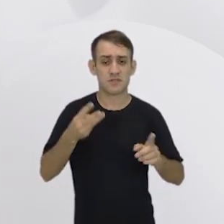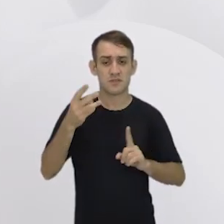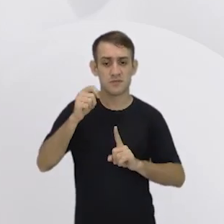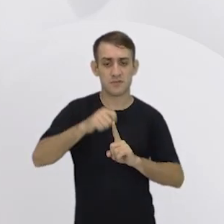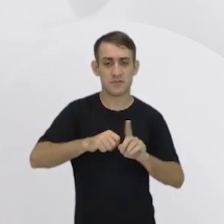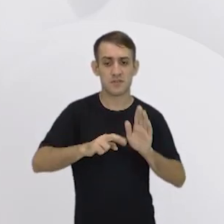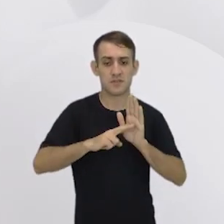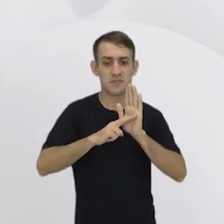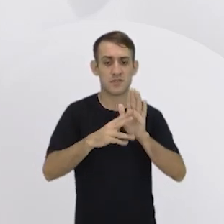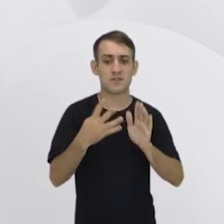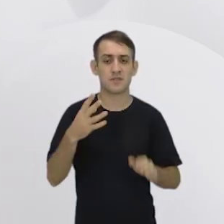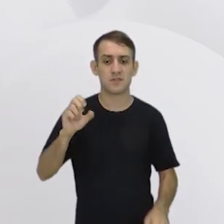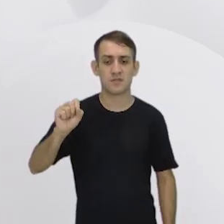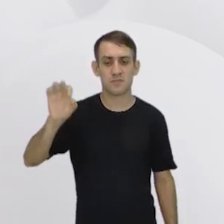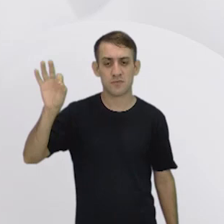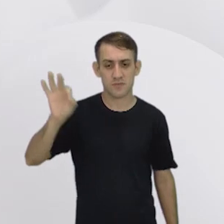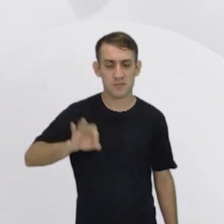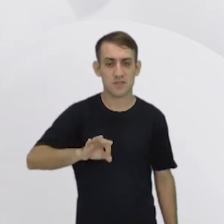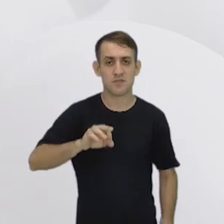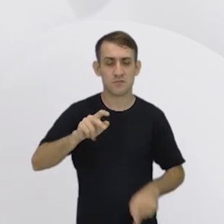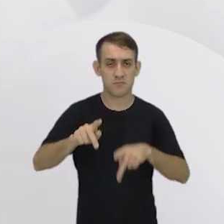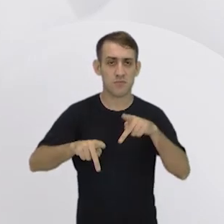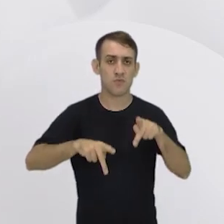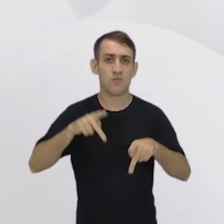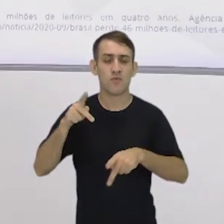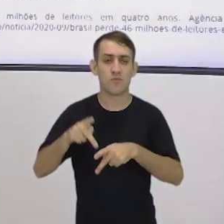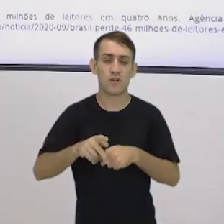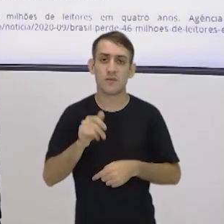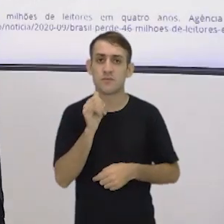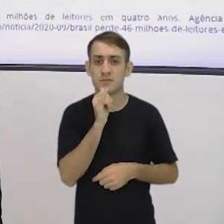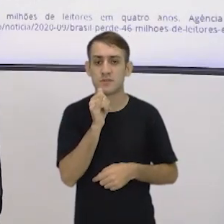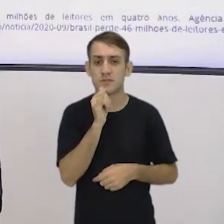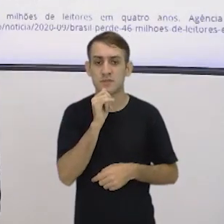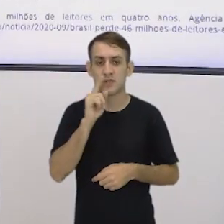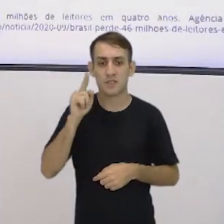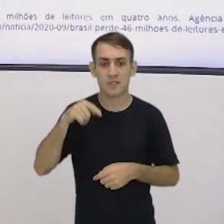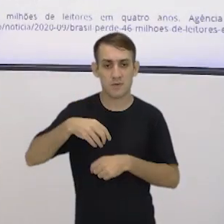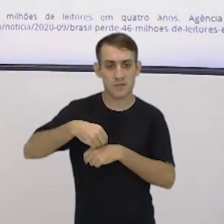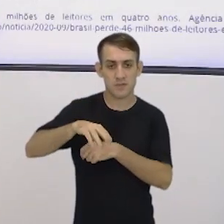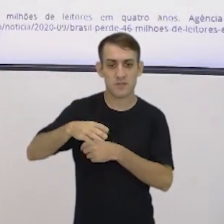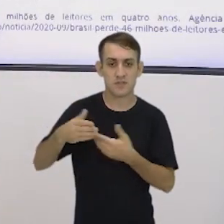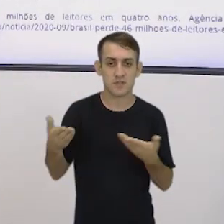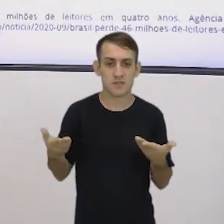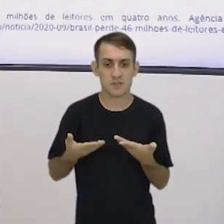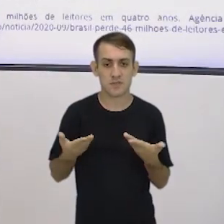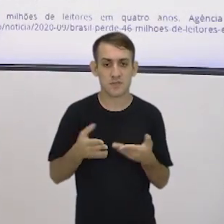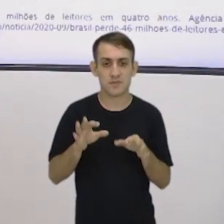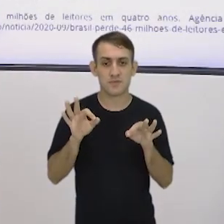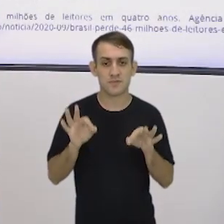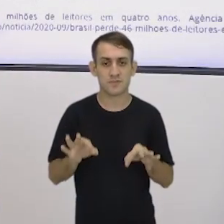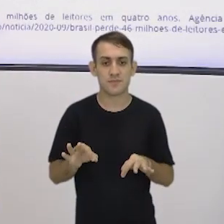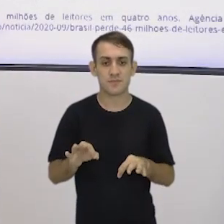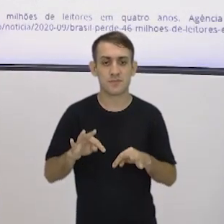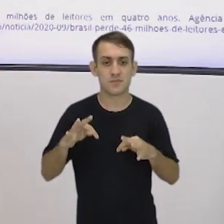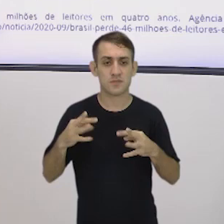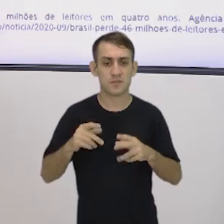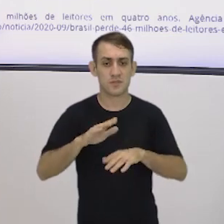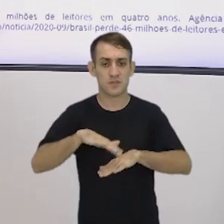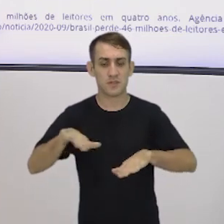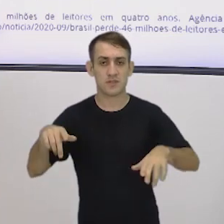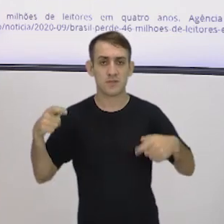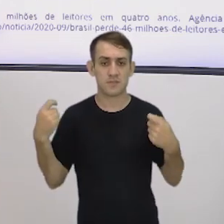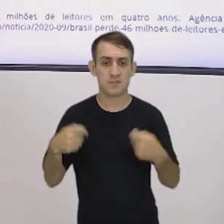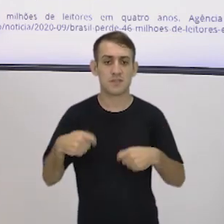representam 48% da população. Então, olha só, é uma sugestão agora, né? Sim. As crianças precisam